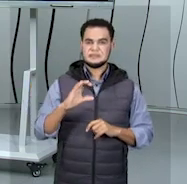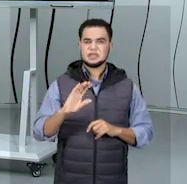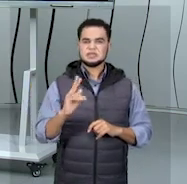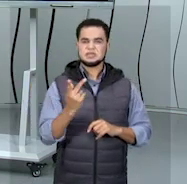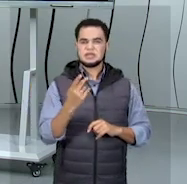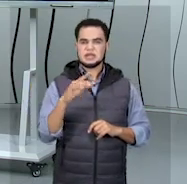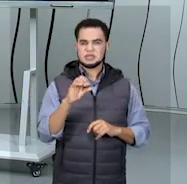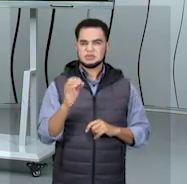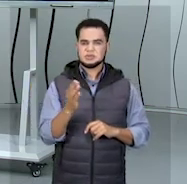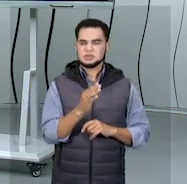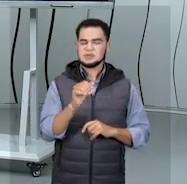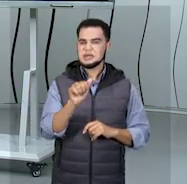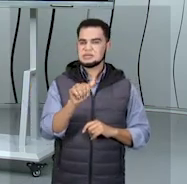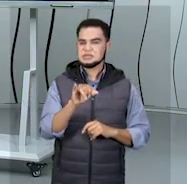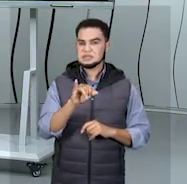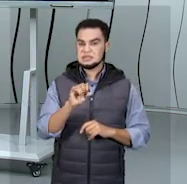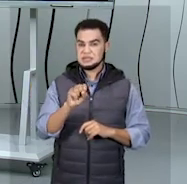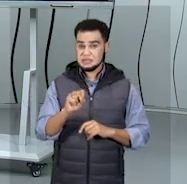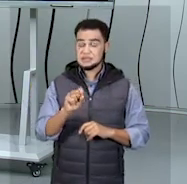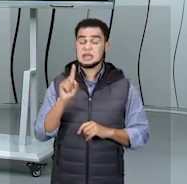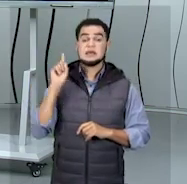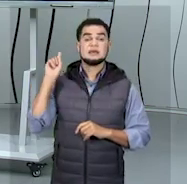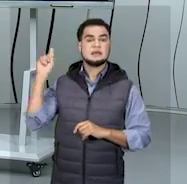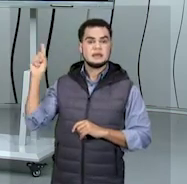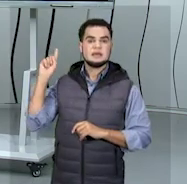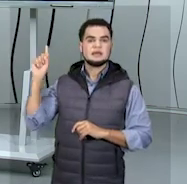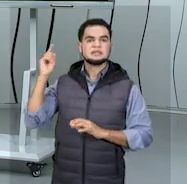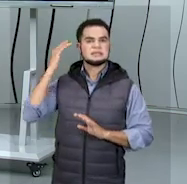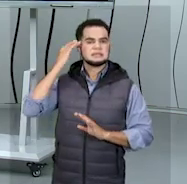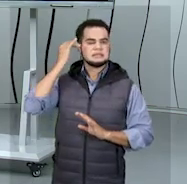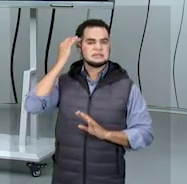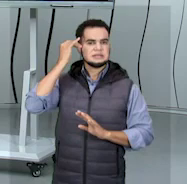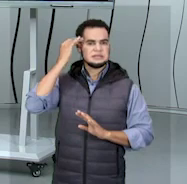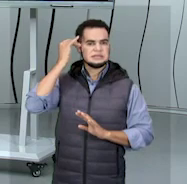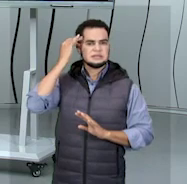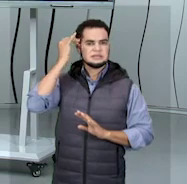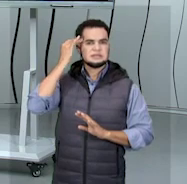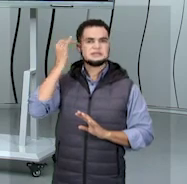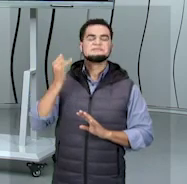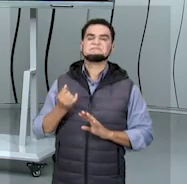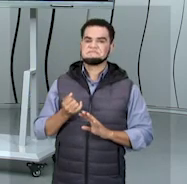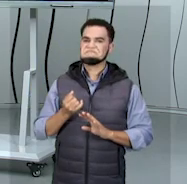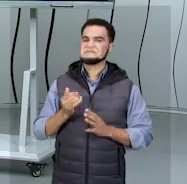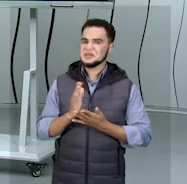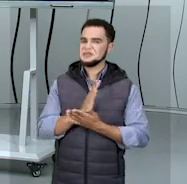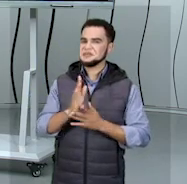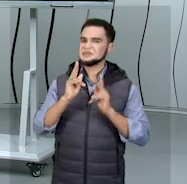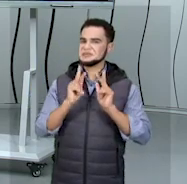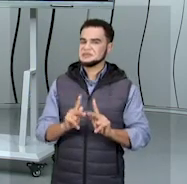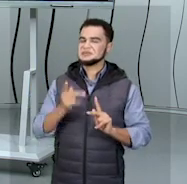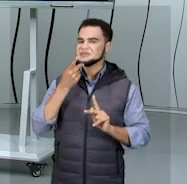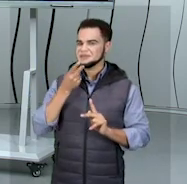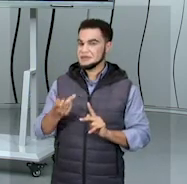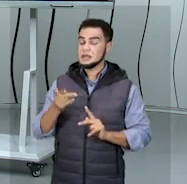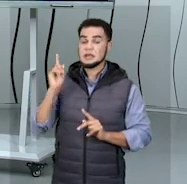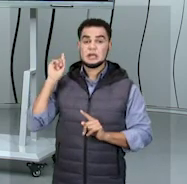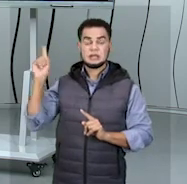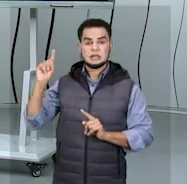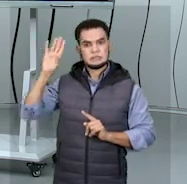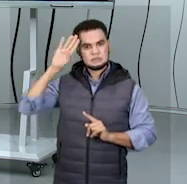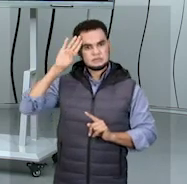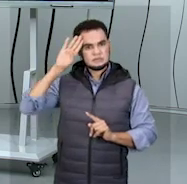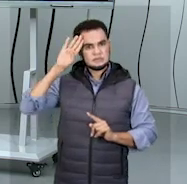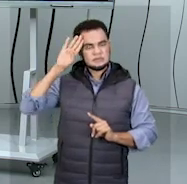dos grandes, muitas pessoas consideram ele como o maior, um dos maiores, né, ou um